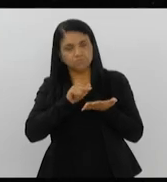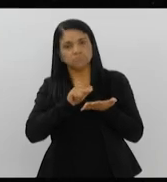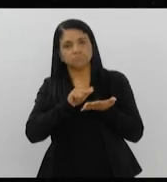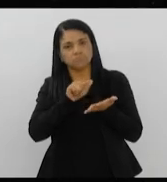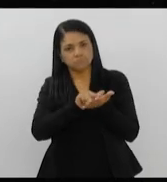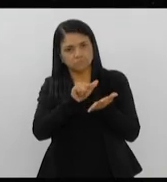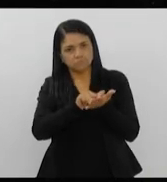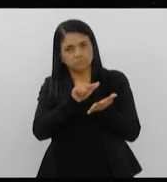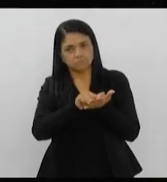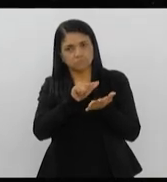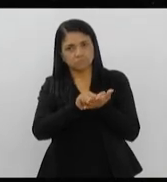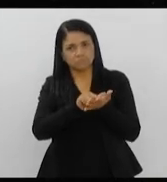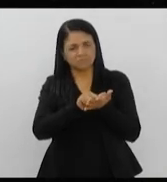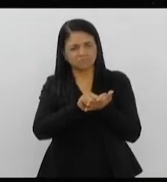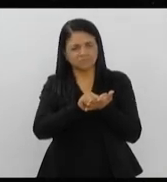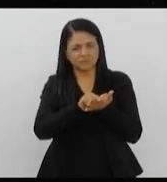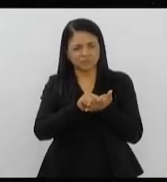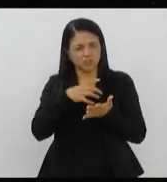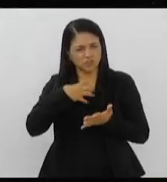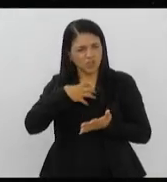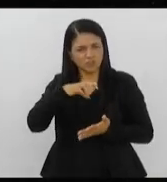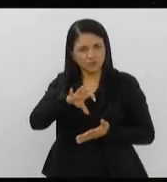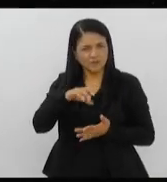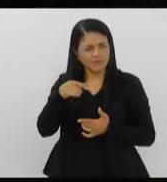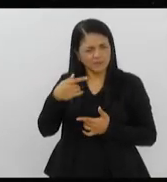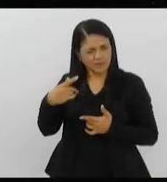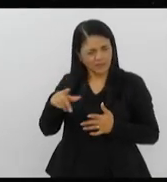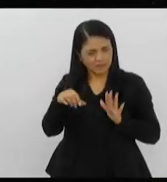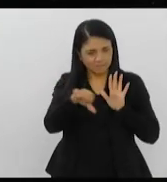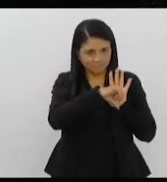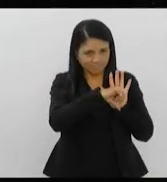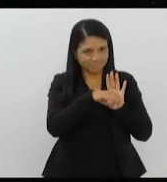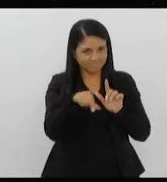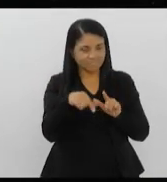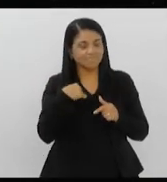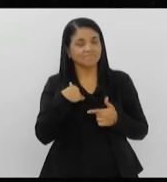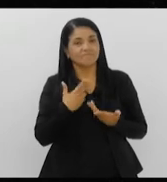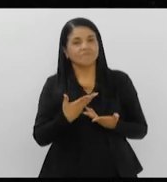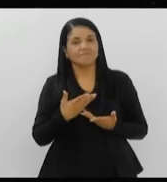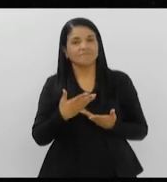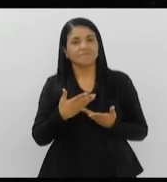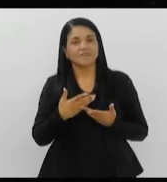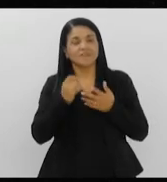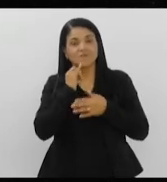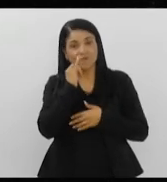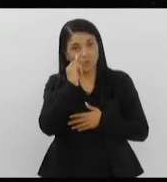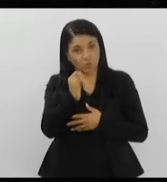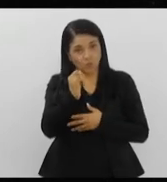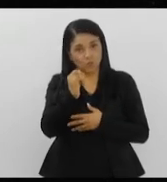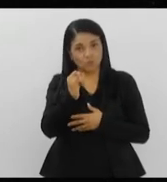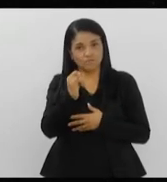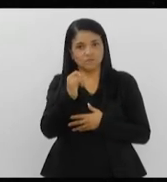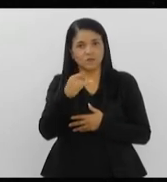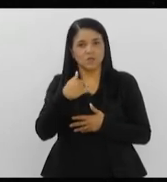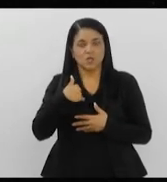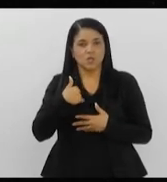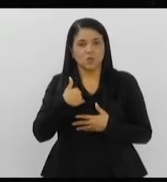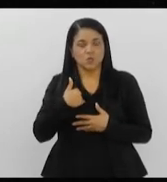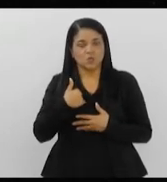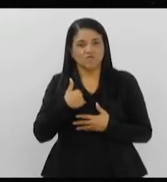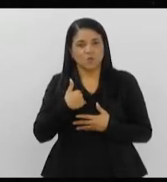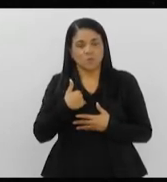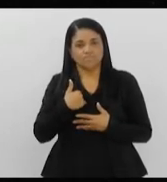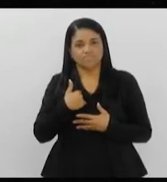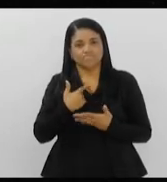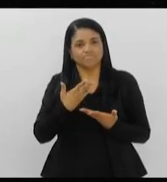um jeito peculiar dele de criminalista com gestual e diz o seguinte Ah eu não vou falar hoje de